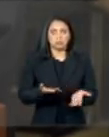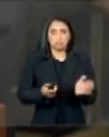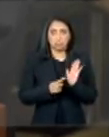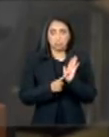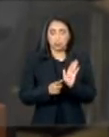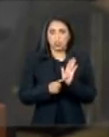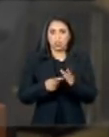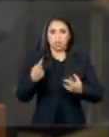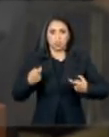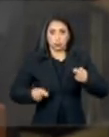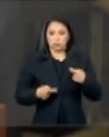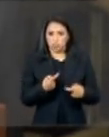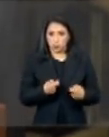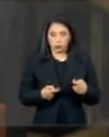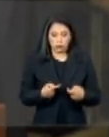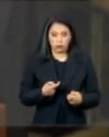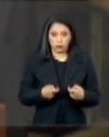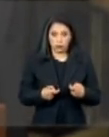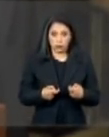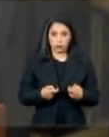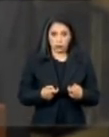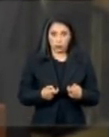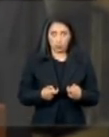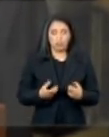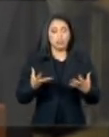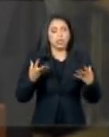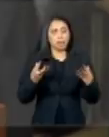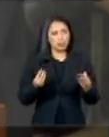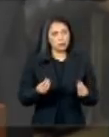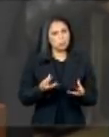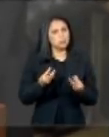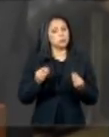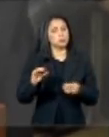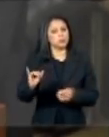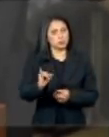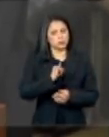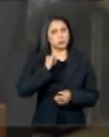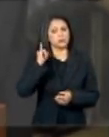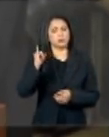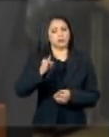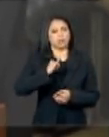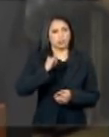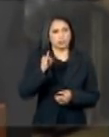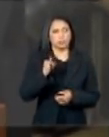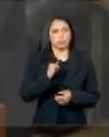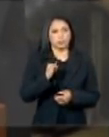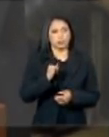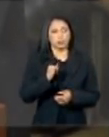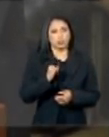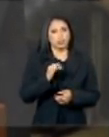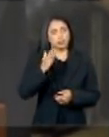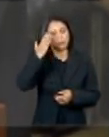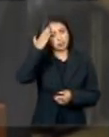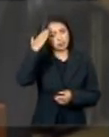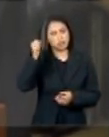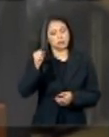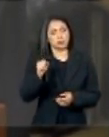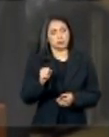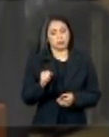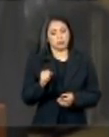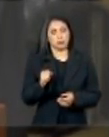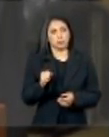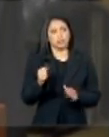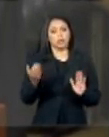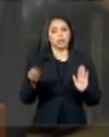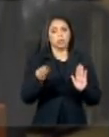discussões que ocorreram e ela é essencial para essa questão que se coloca porque é simples como eu